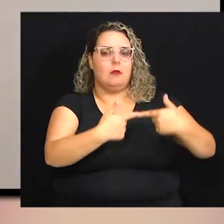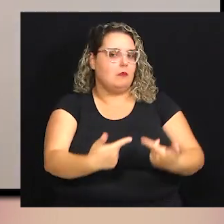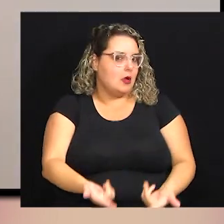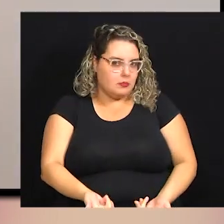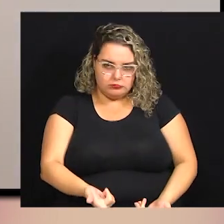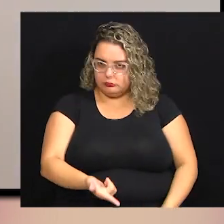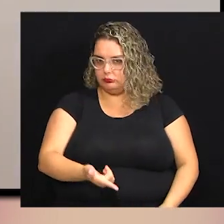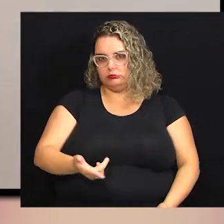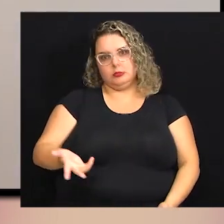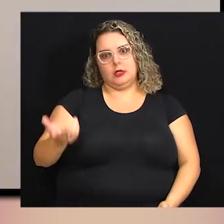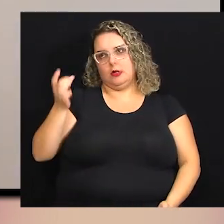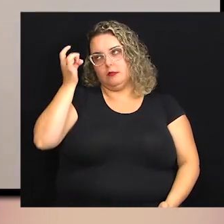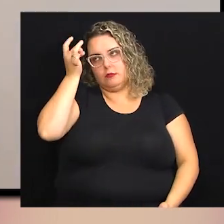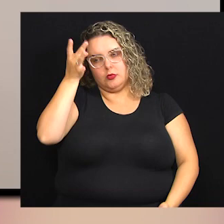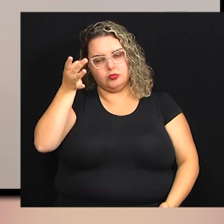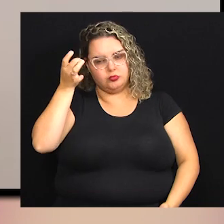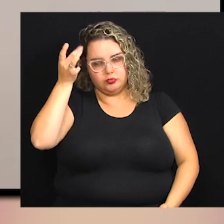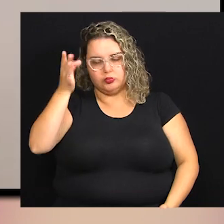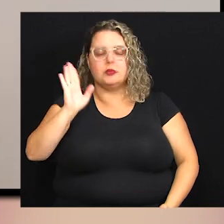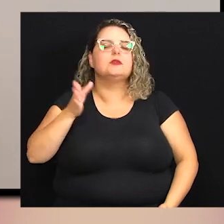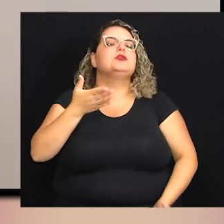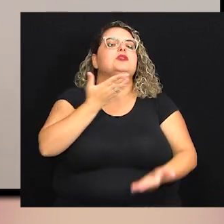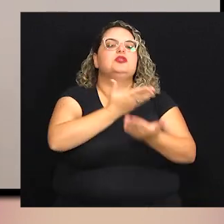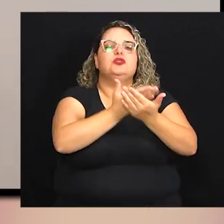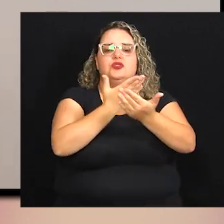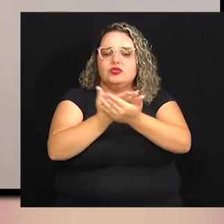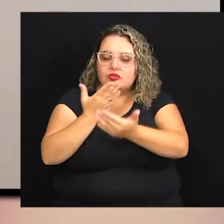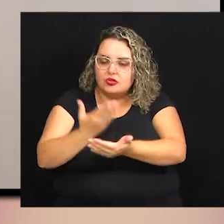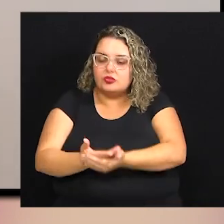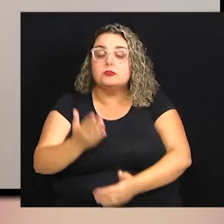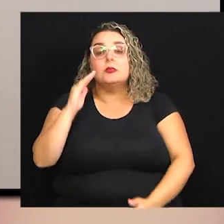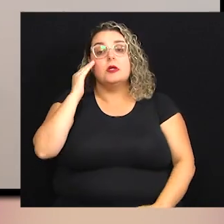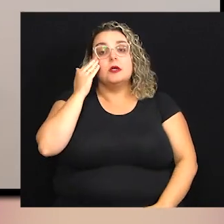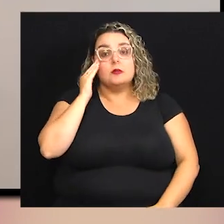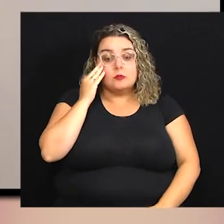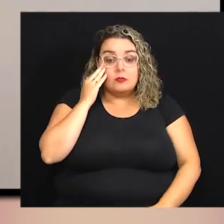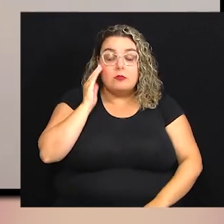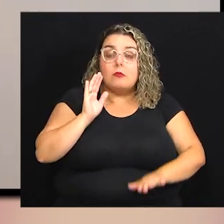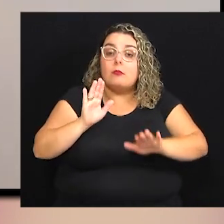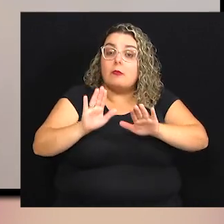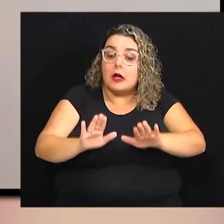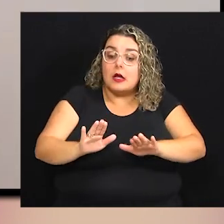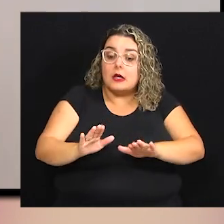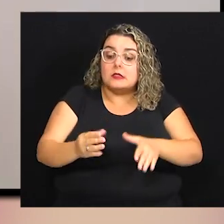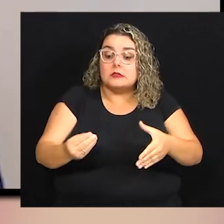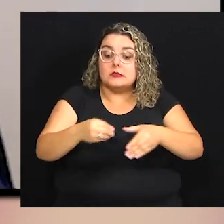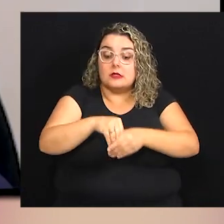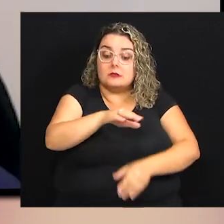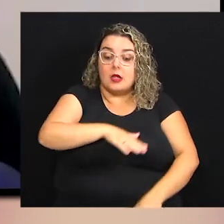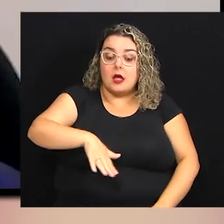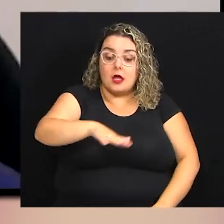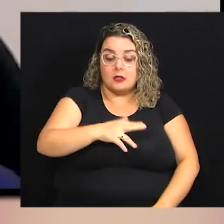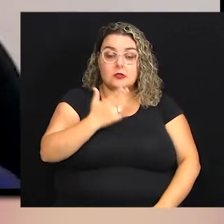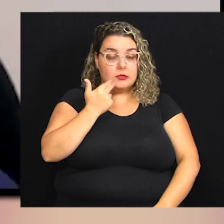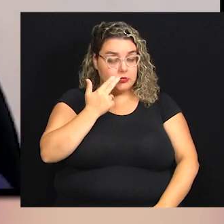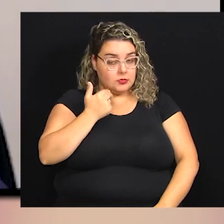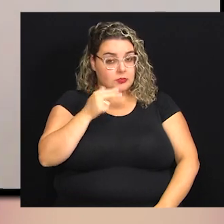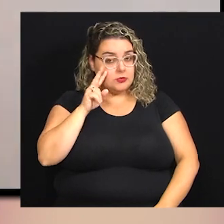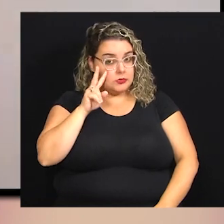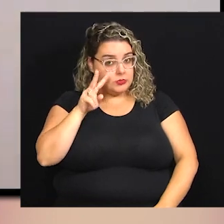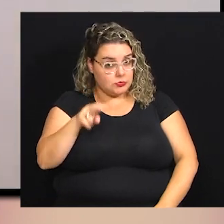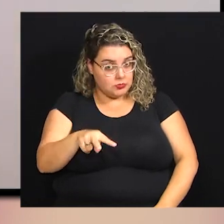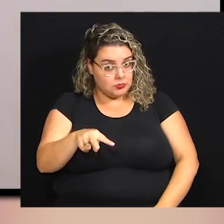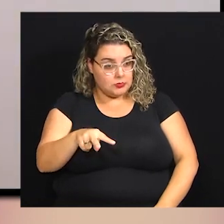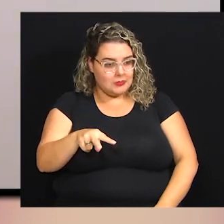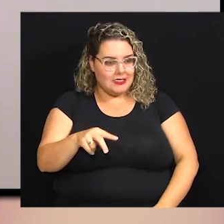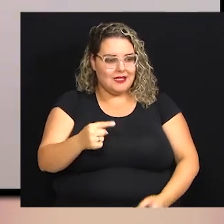dor de cabeça, que já é estudado, já é entendido. Porém, na nutrição, se você for olhar,